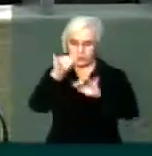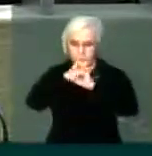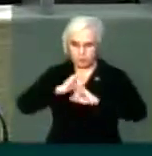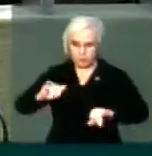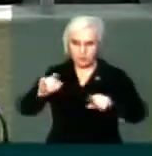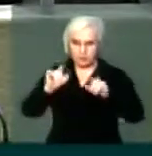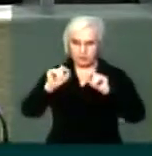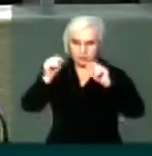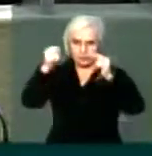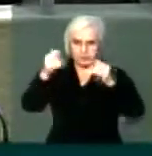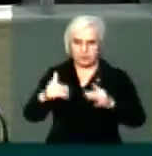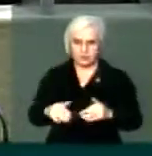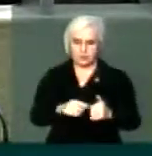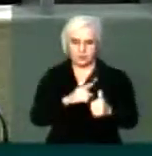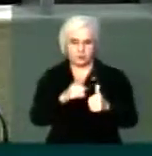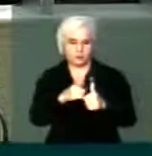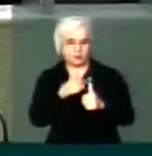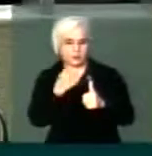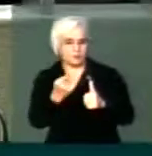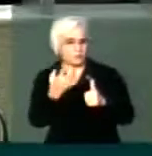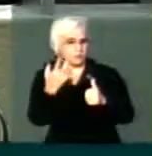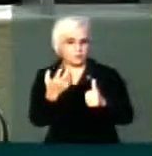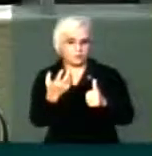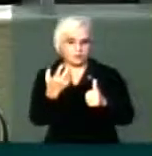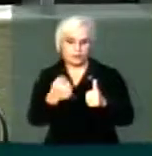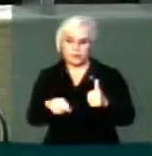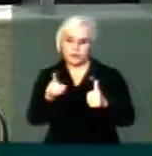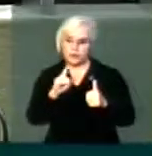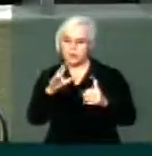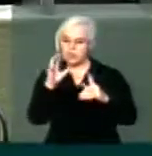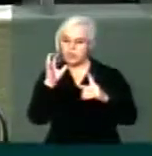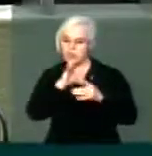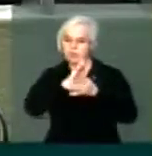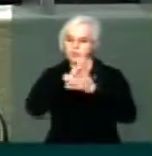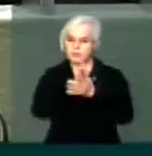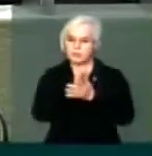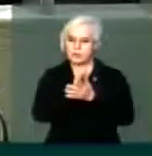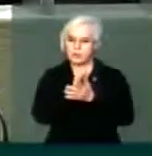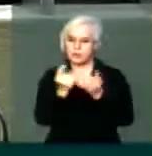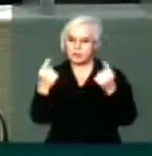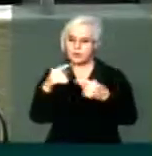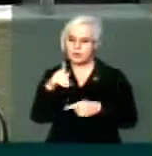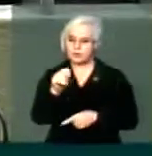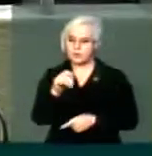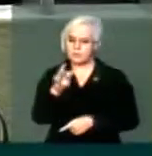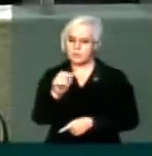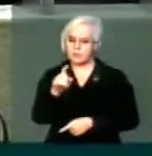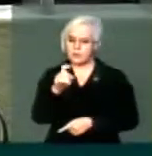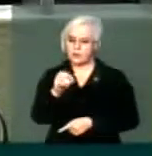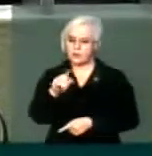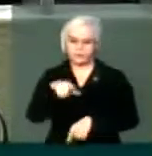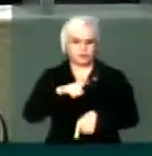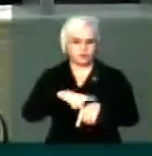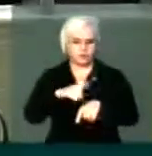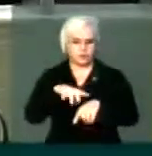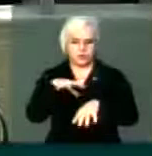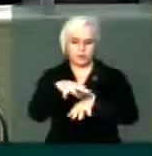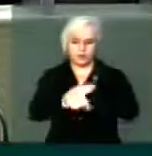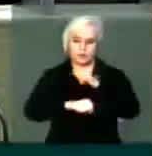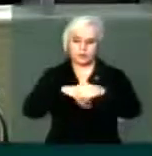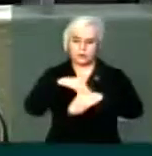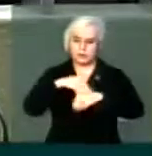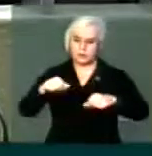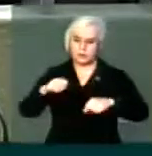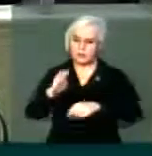das quais teria impedido agressão aos Pataxó na truculenta reintegração de posse da